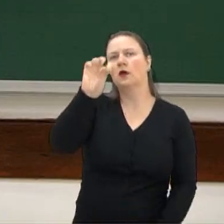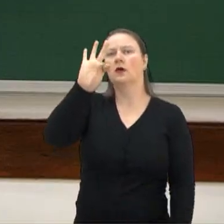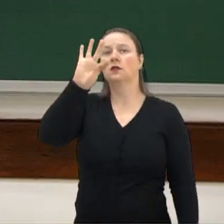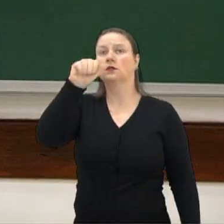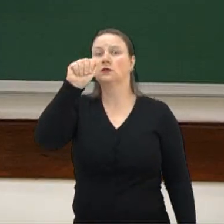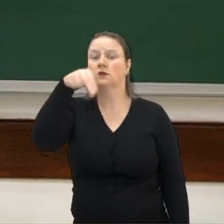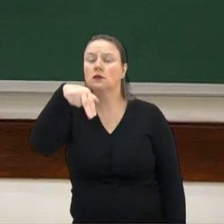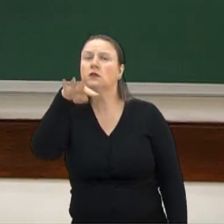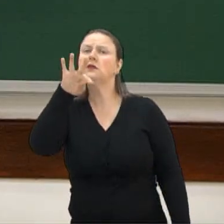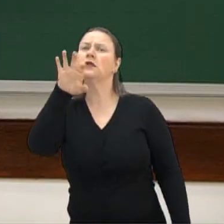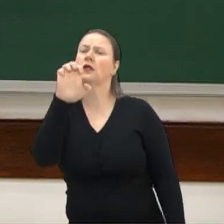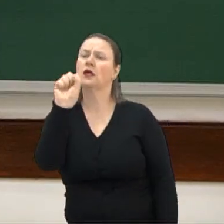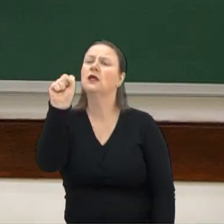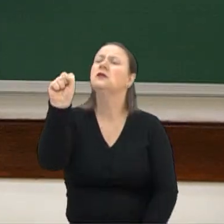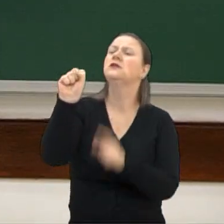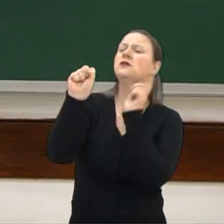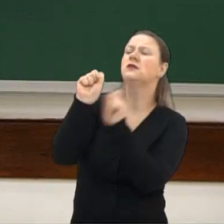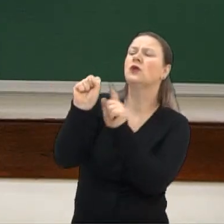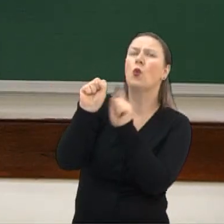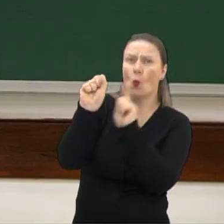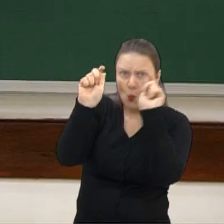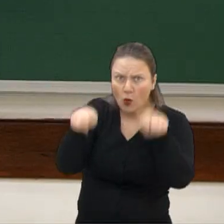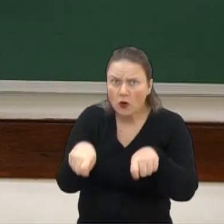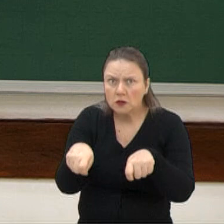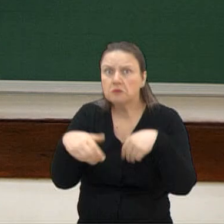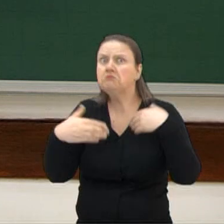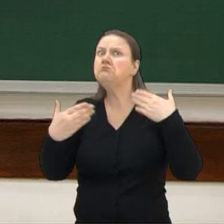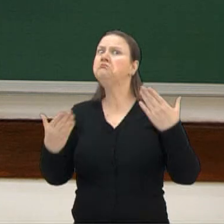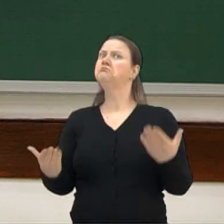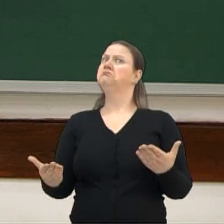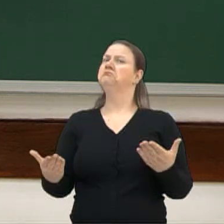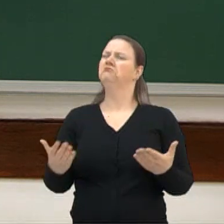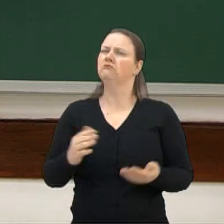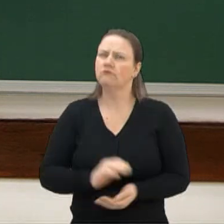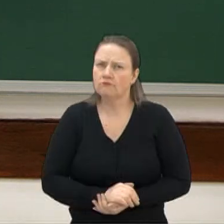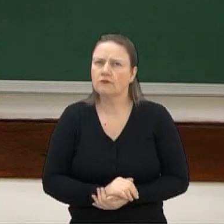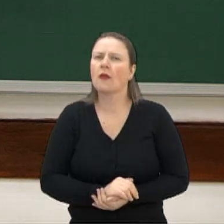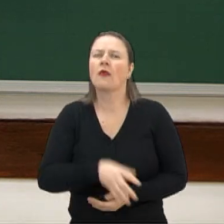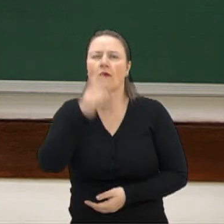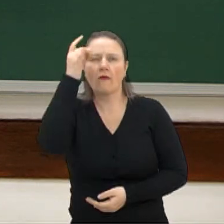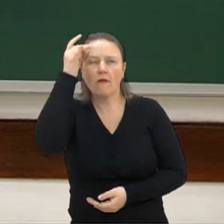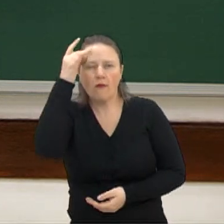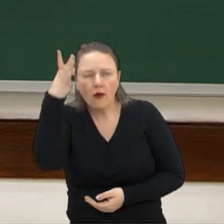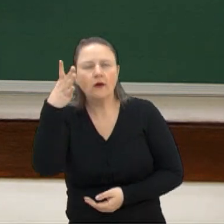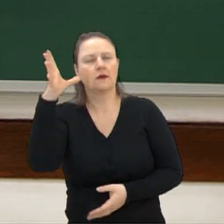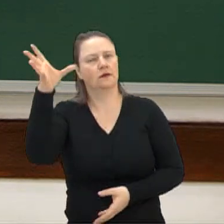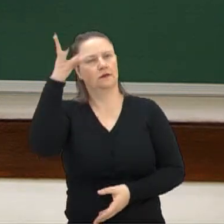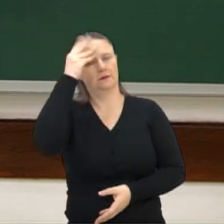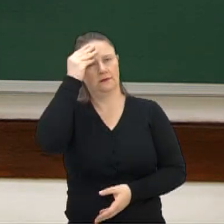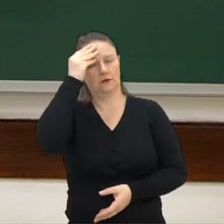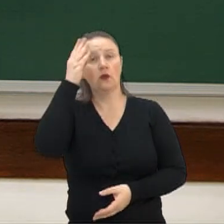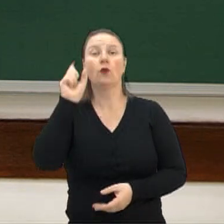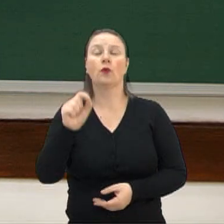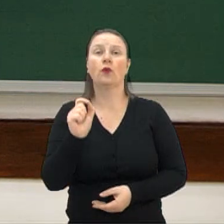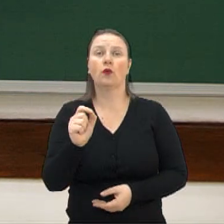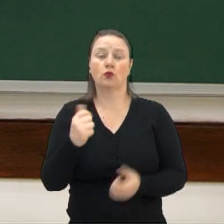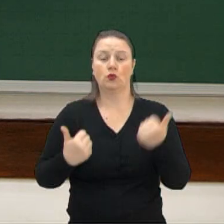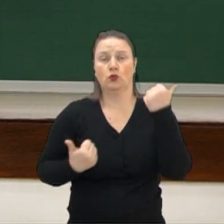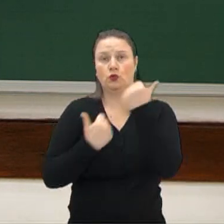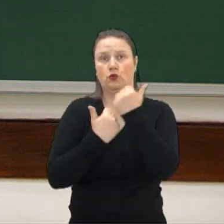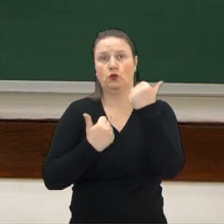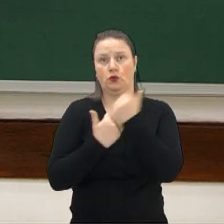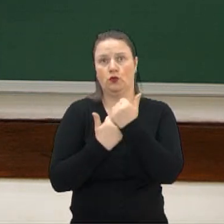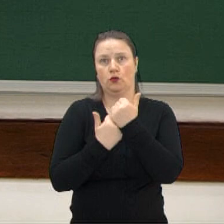eu vou utilizar bastantes? Para ficar bem fácil para vocês entenderem, vocês vão utilizar bastantes quando for substituído